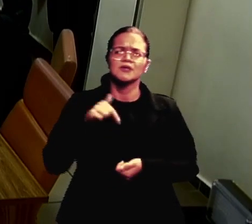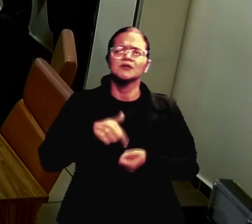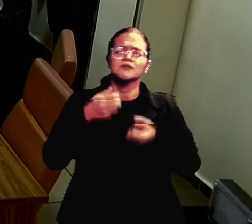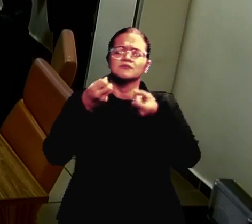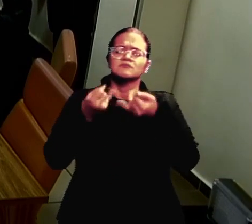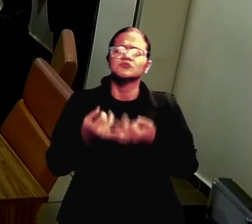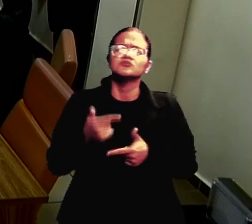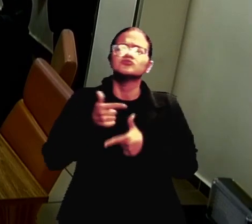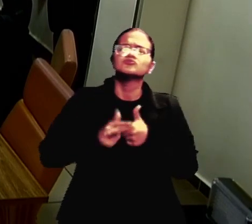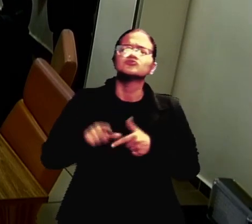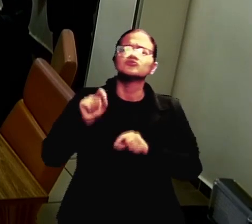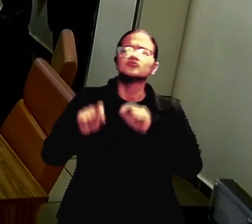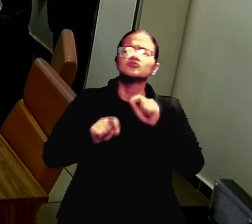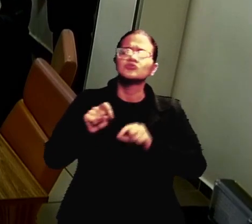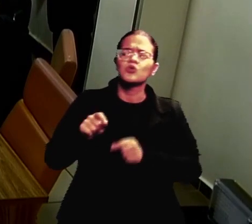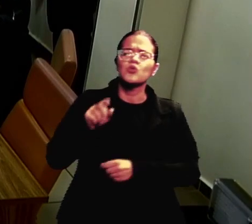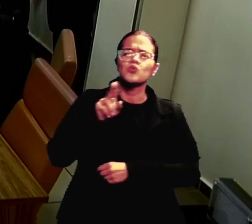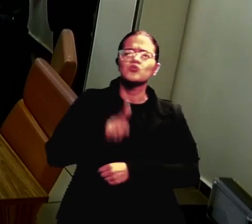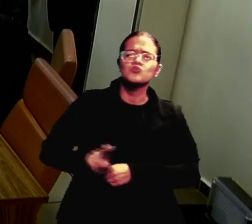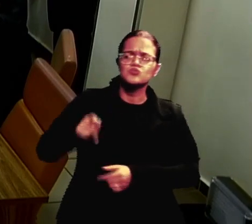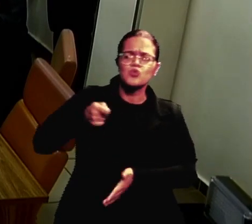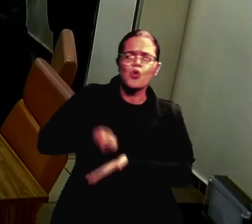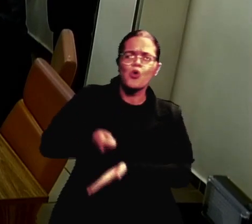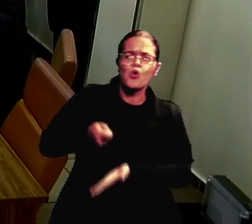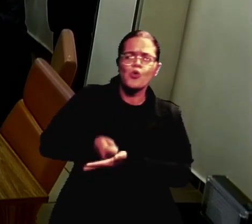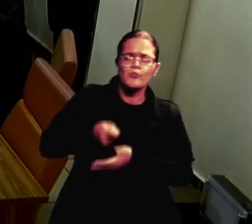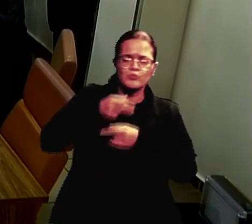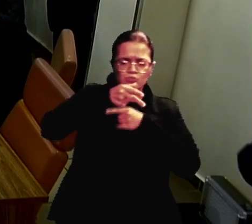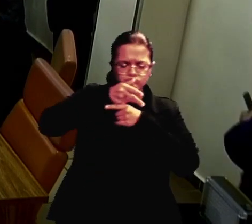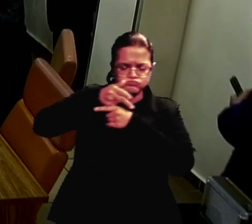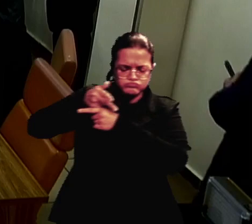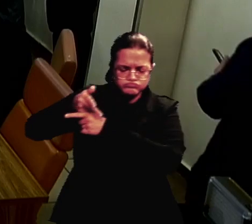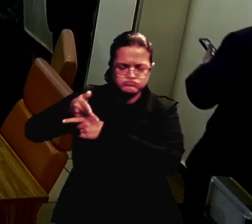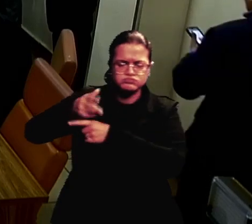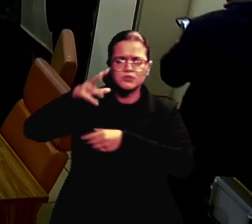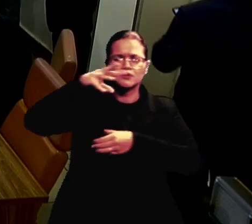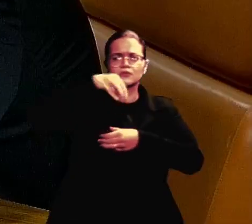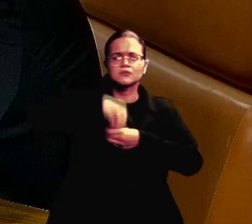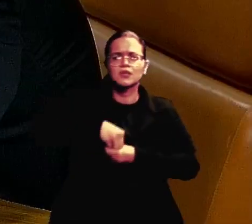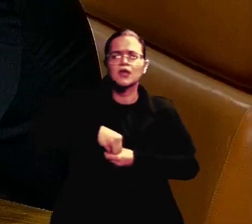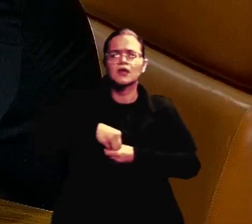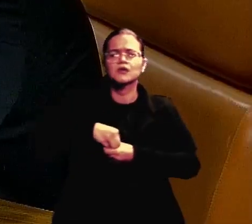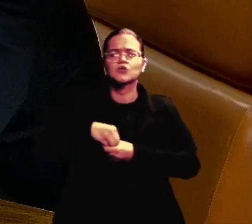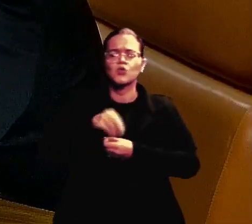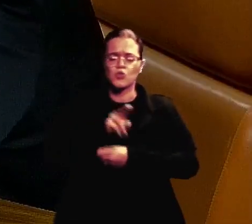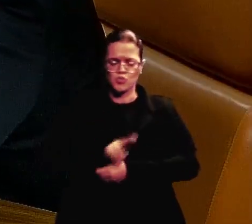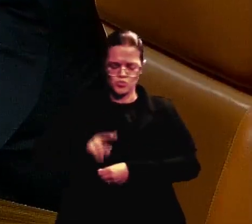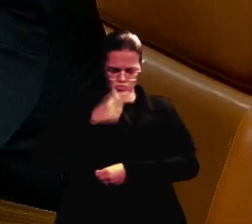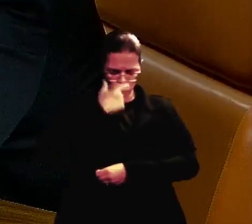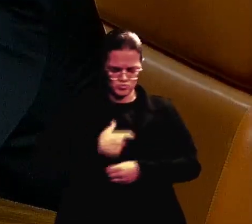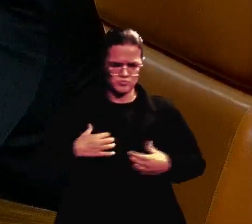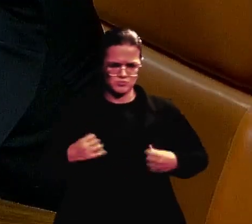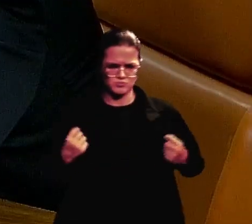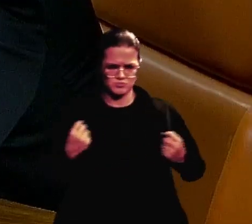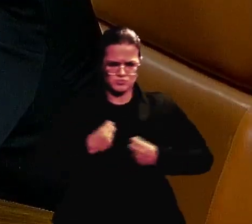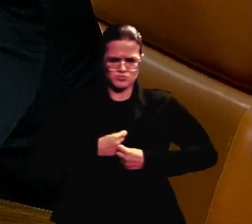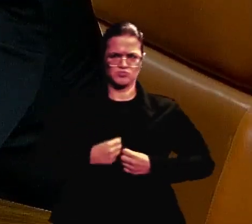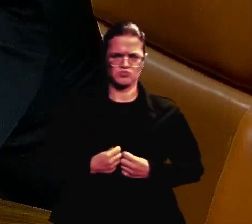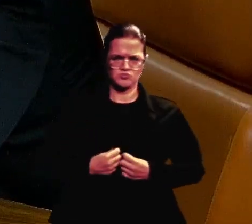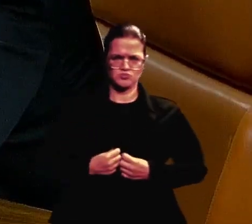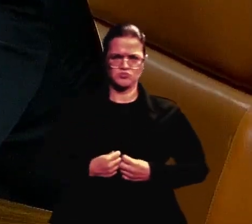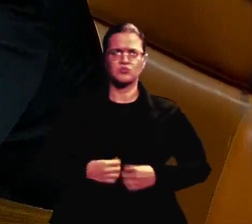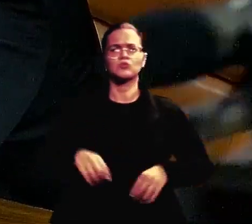Dispõe sobre o uso de obrigatoriedade do uso de microcâmbios integrando equipamento de uso pessoal. Quer dizer que é na